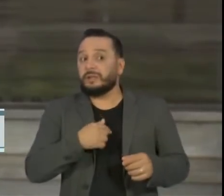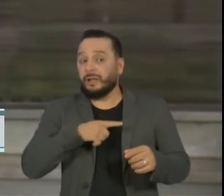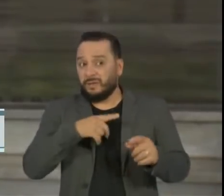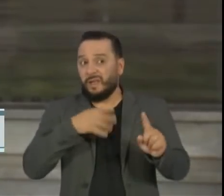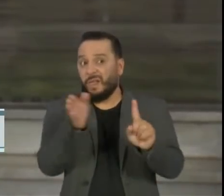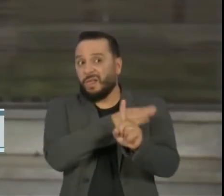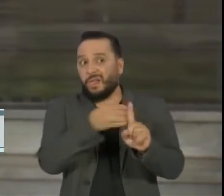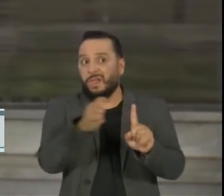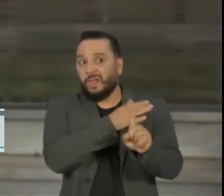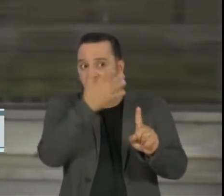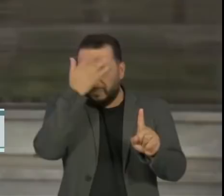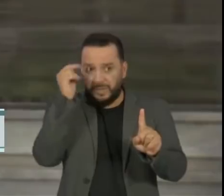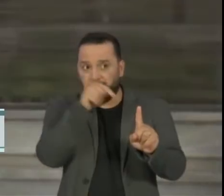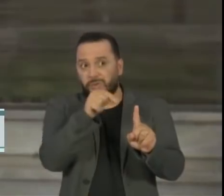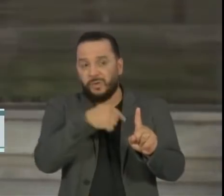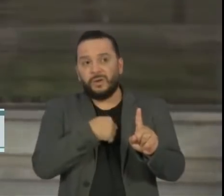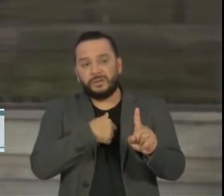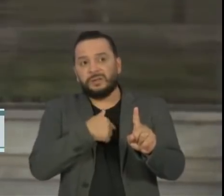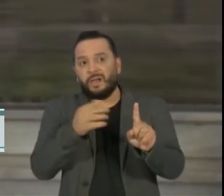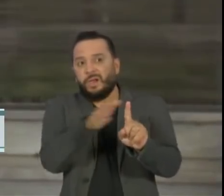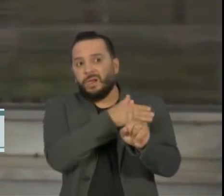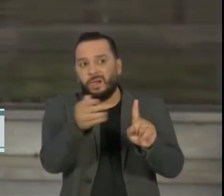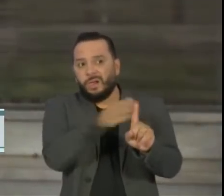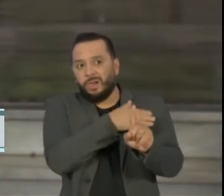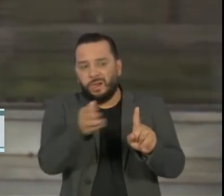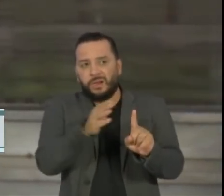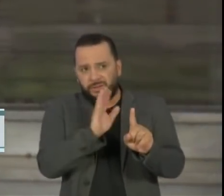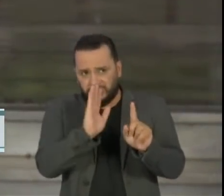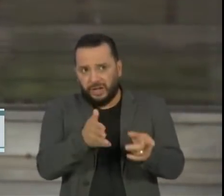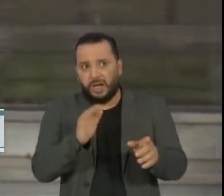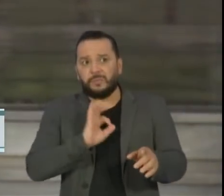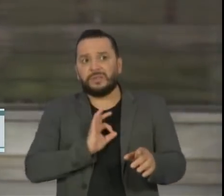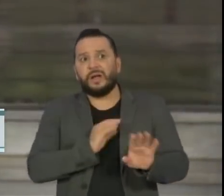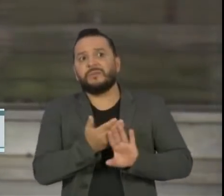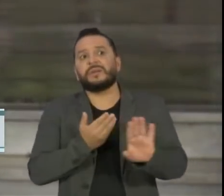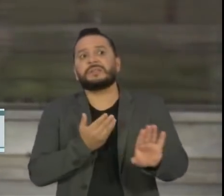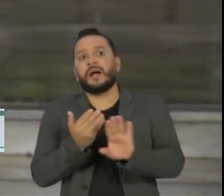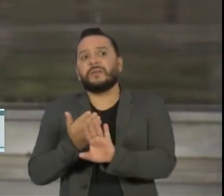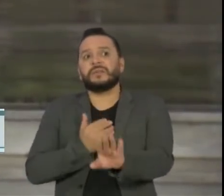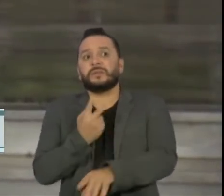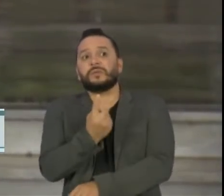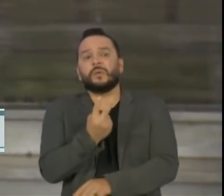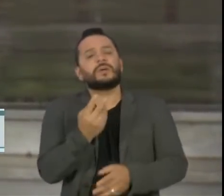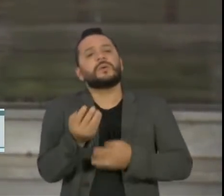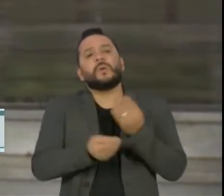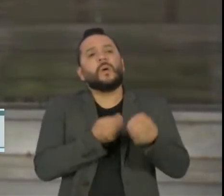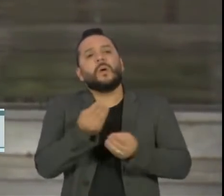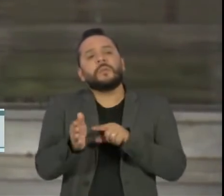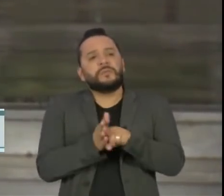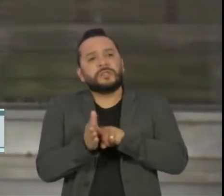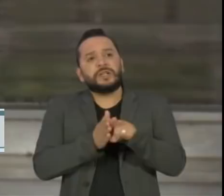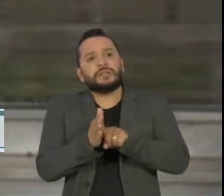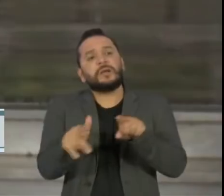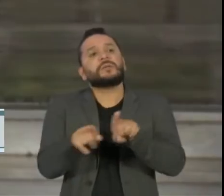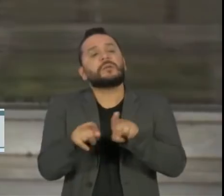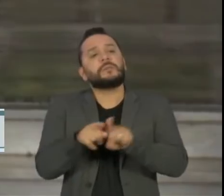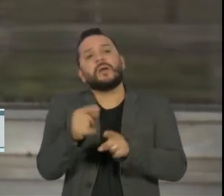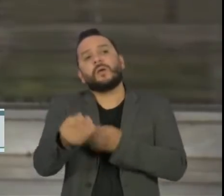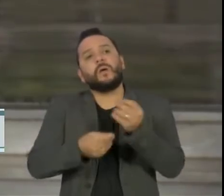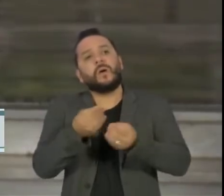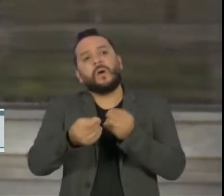agressão, de pessoas que estavam rendidas. Como que vai ser a investigação desses casos? Quais os delitos que vão ser